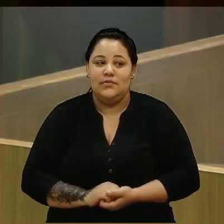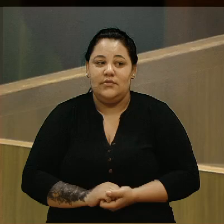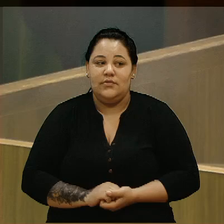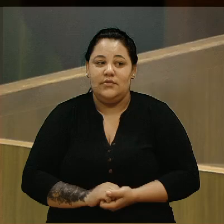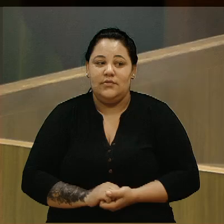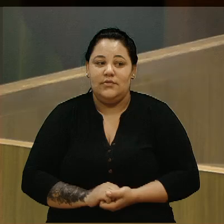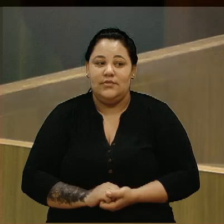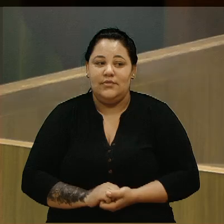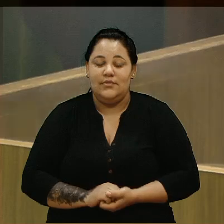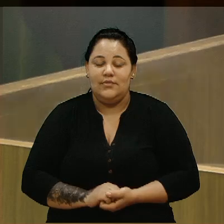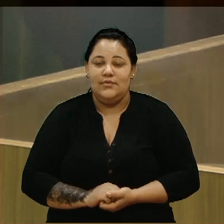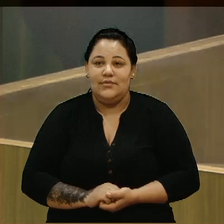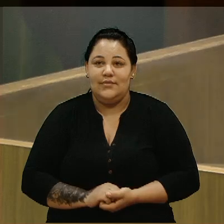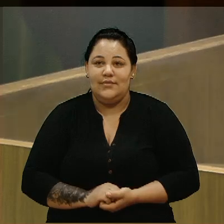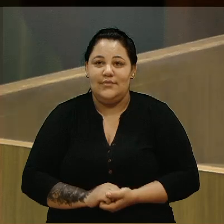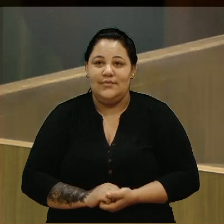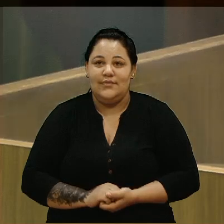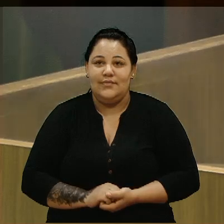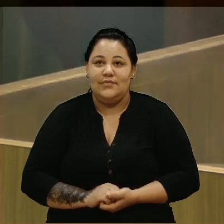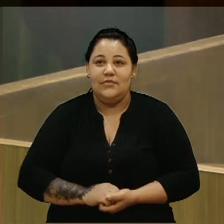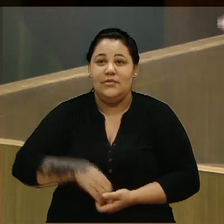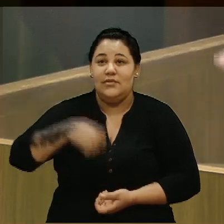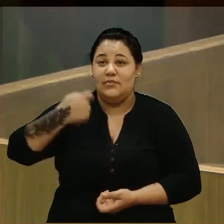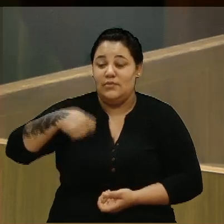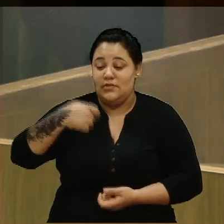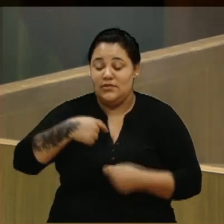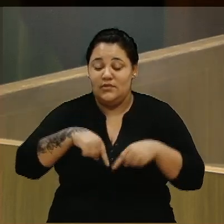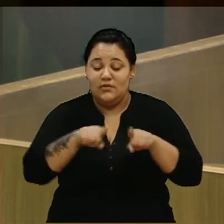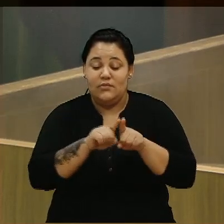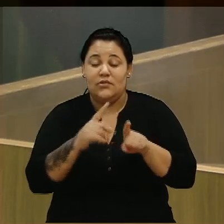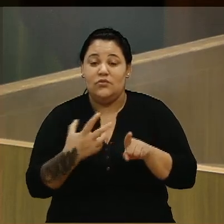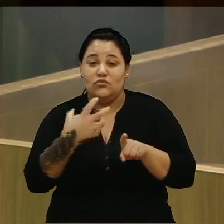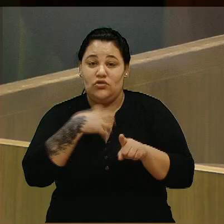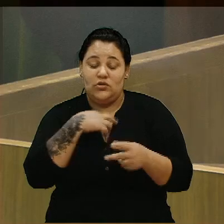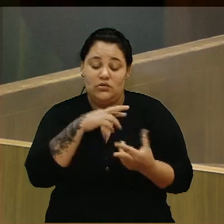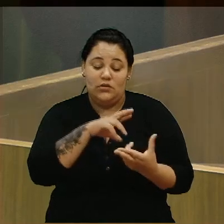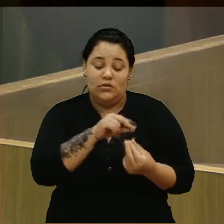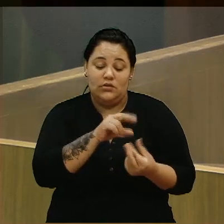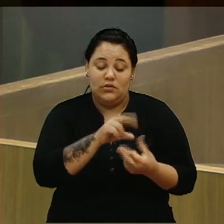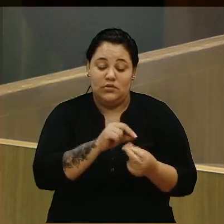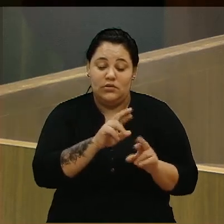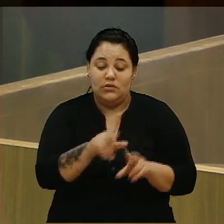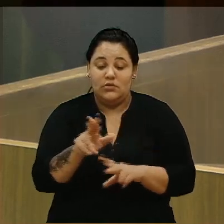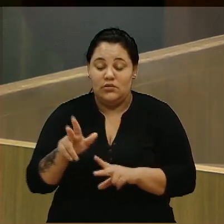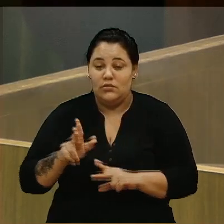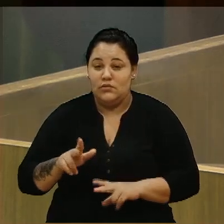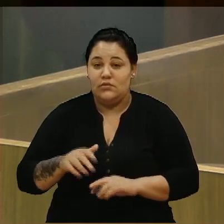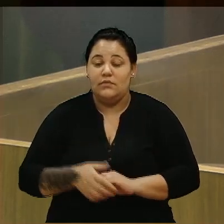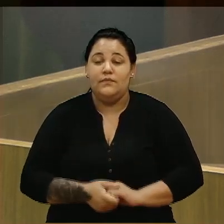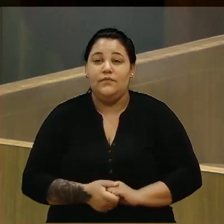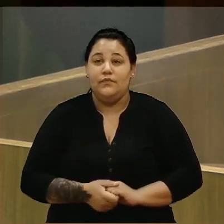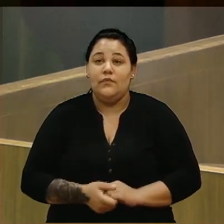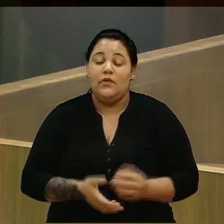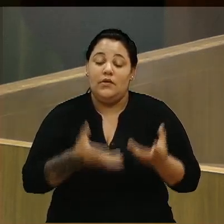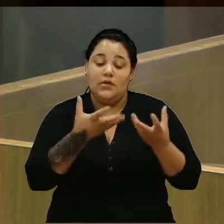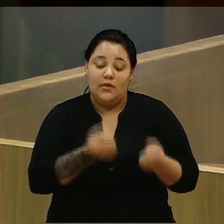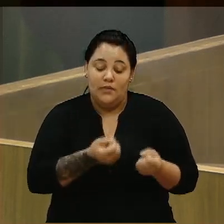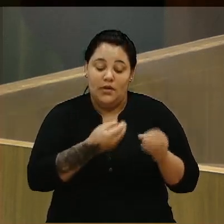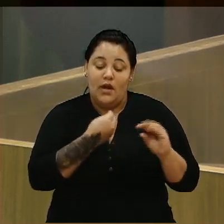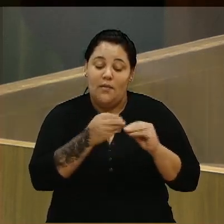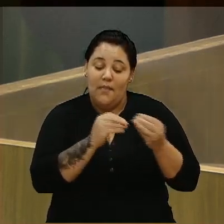também que precisa de uma forma de reciclagem diferente. Então, estão recebendo também essas embalagens